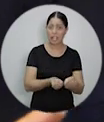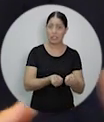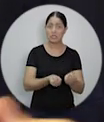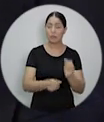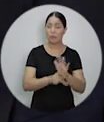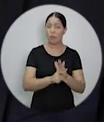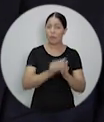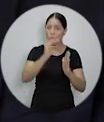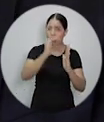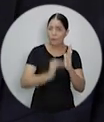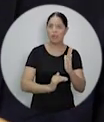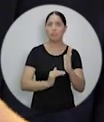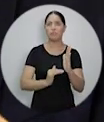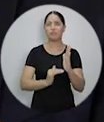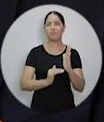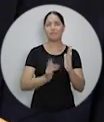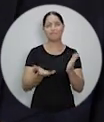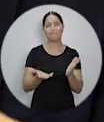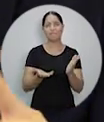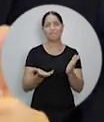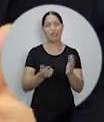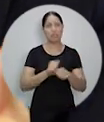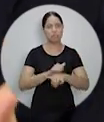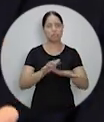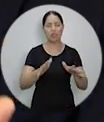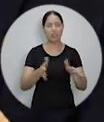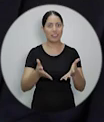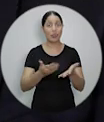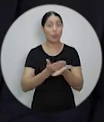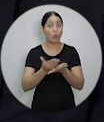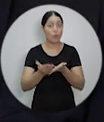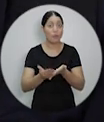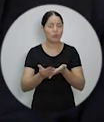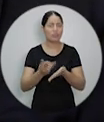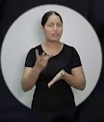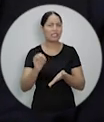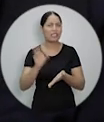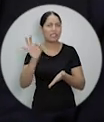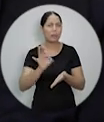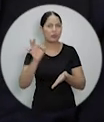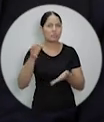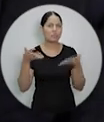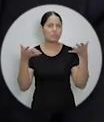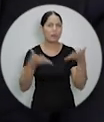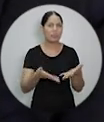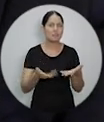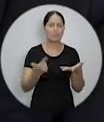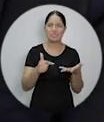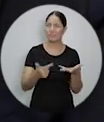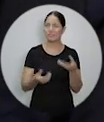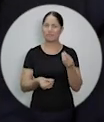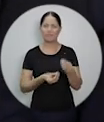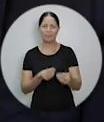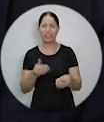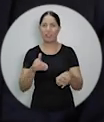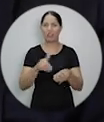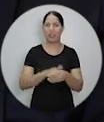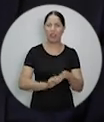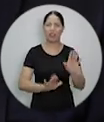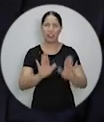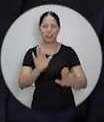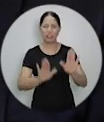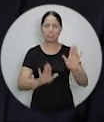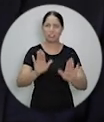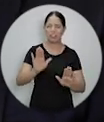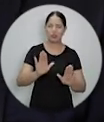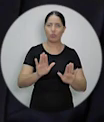decréscimo de candidaturas masculinas. Então isso foi que impulsionou as candidaturas a chegarem à certeza dos 30%